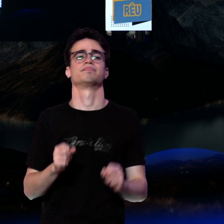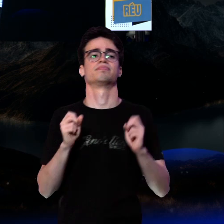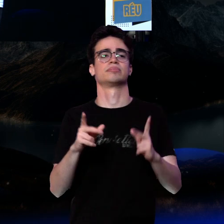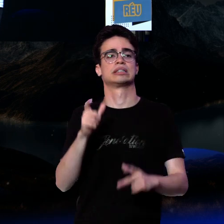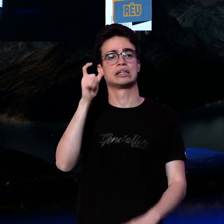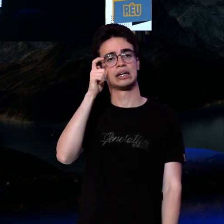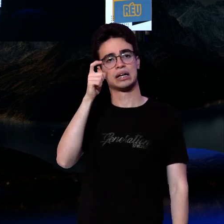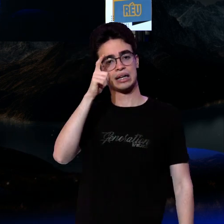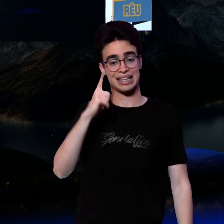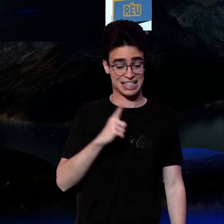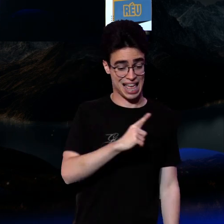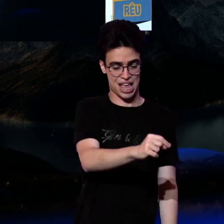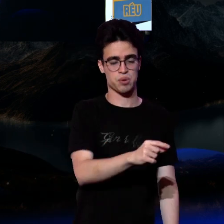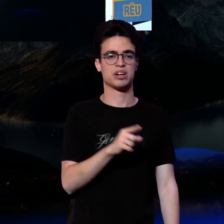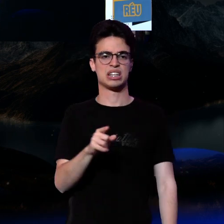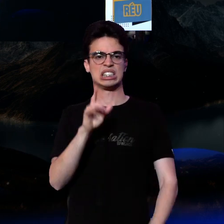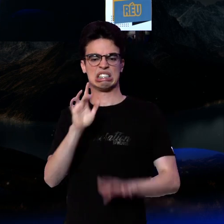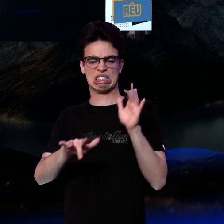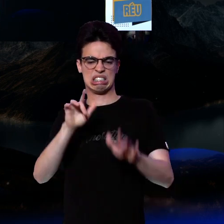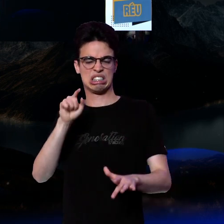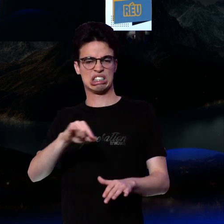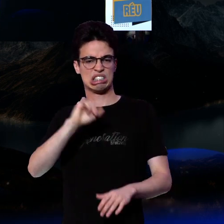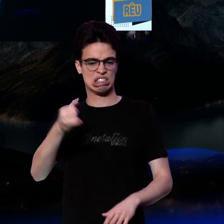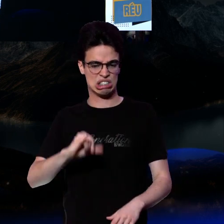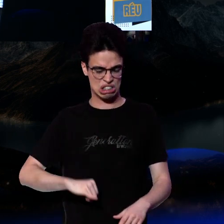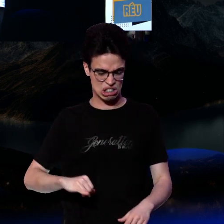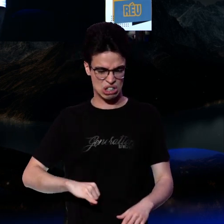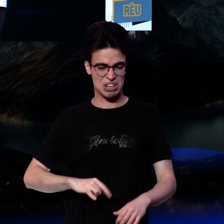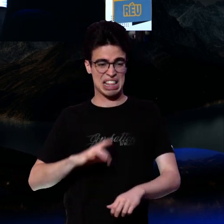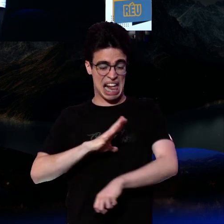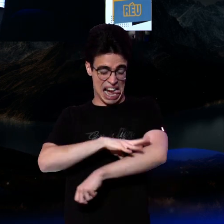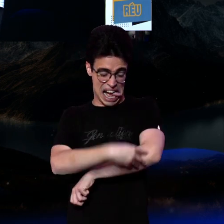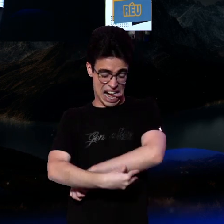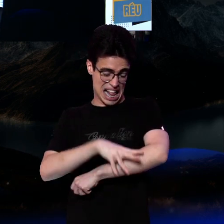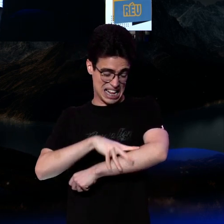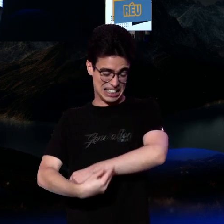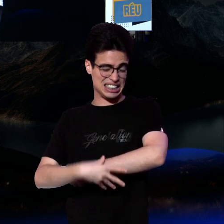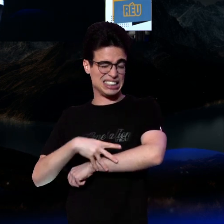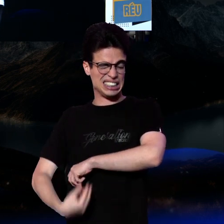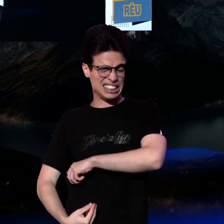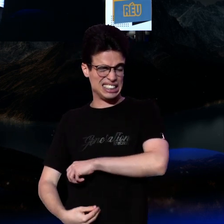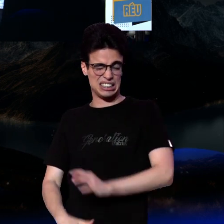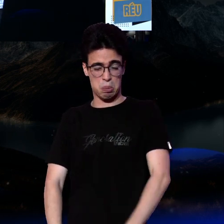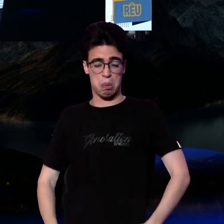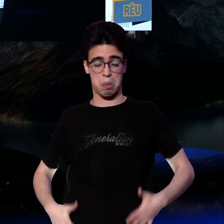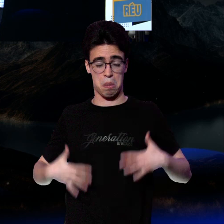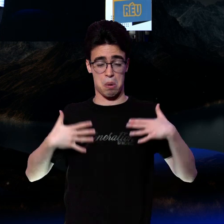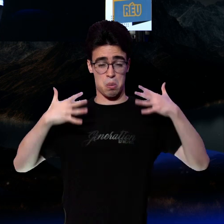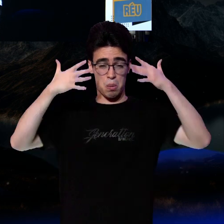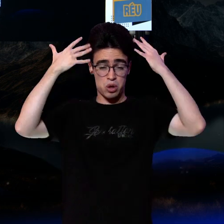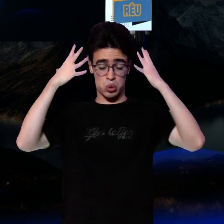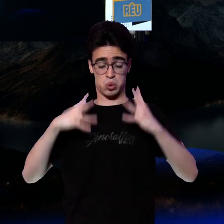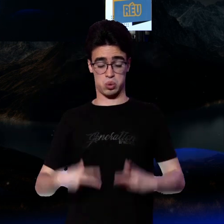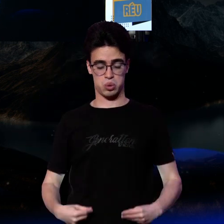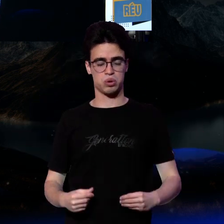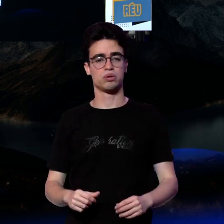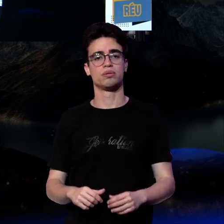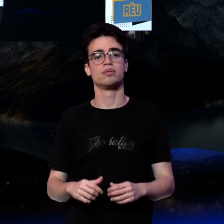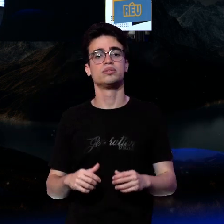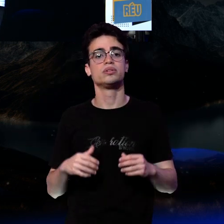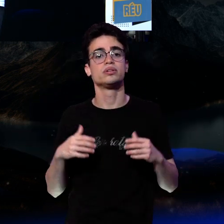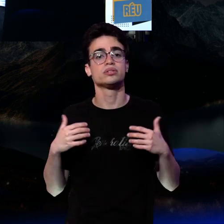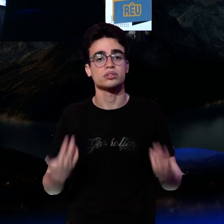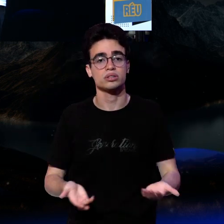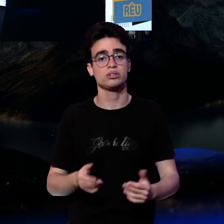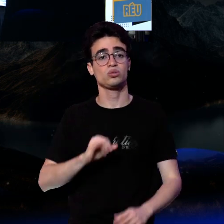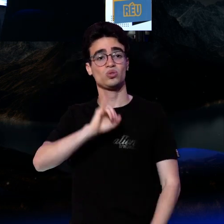Senhor e afligiu Jó com feridas terríveis da sola dos pés ao alto da cabeça. Então Jó apanhou um caco